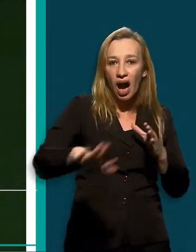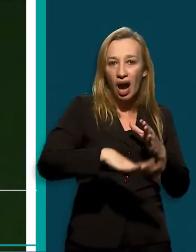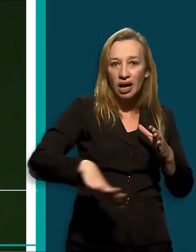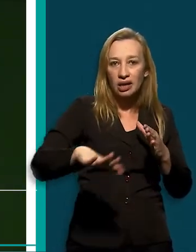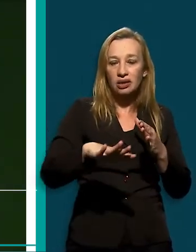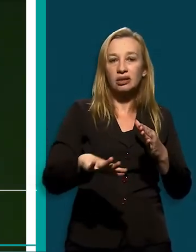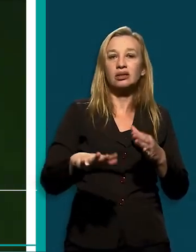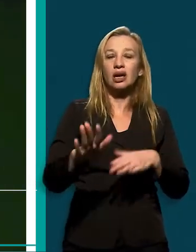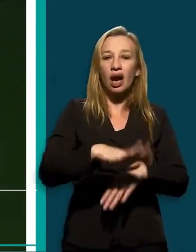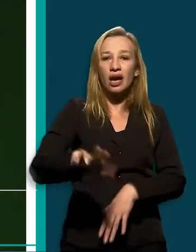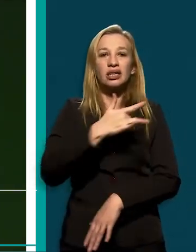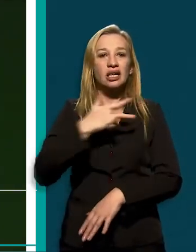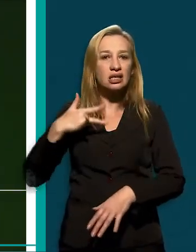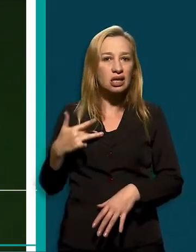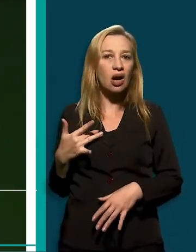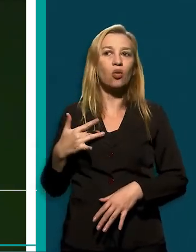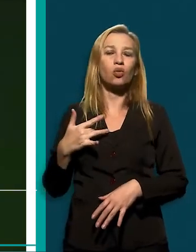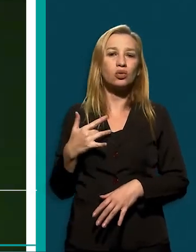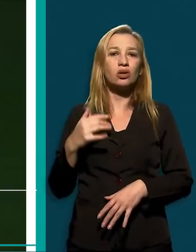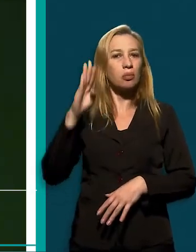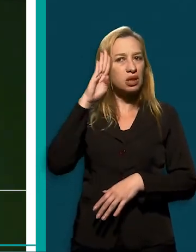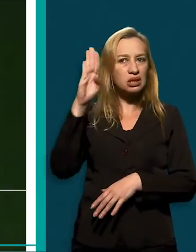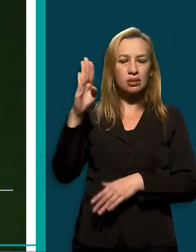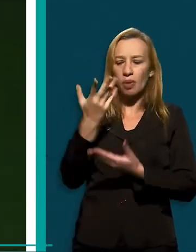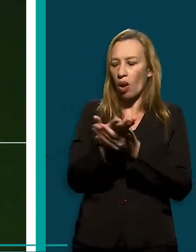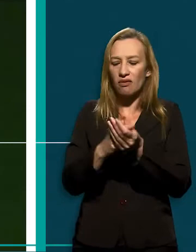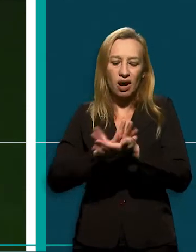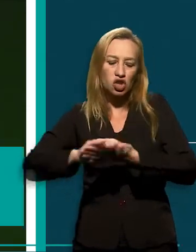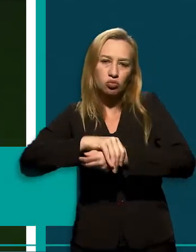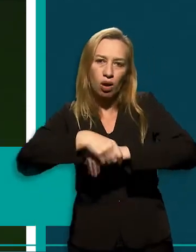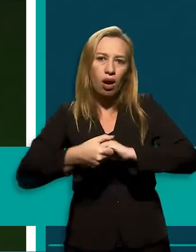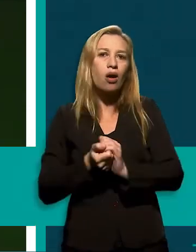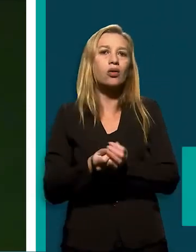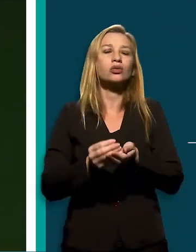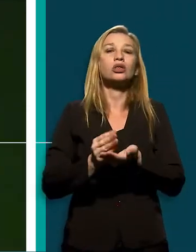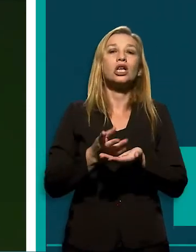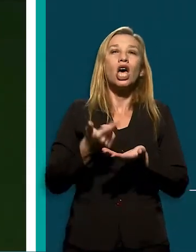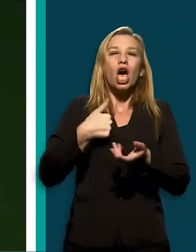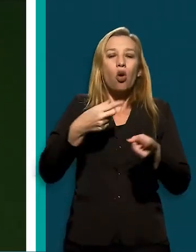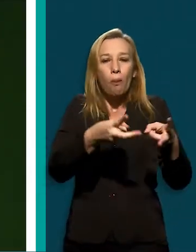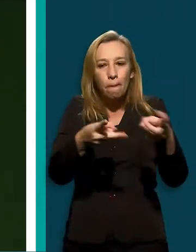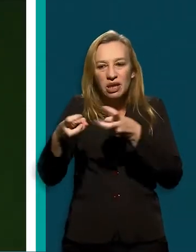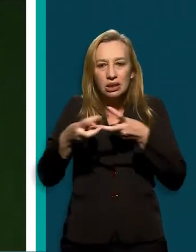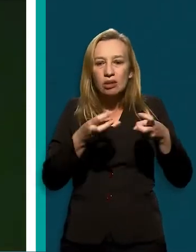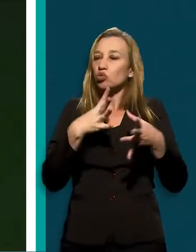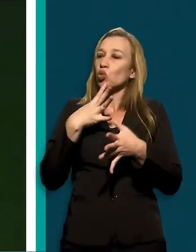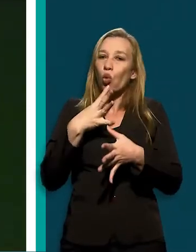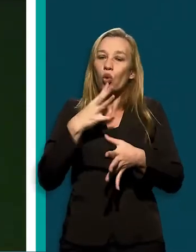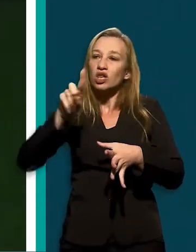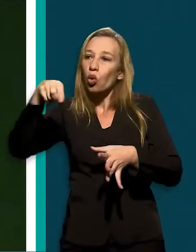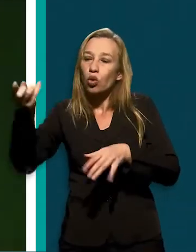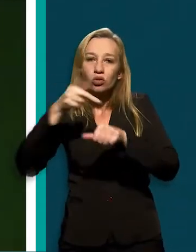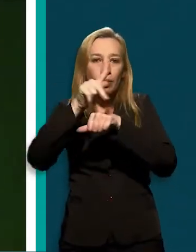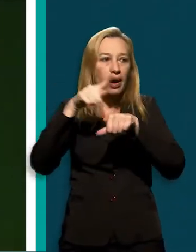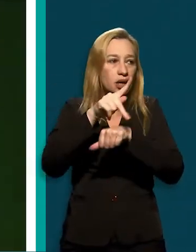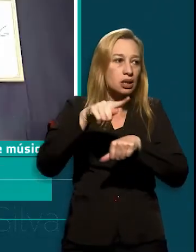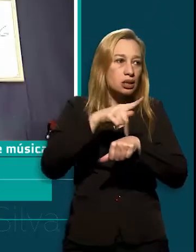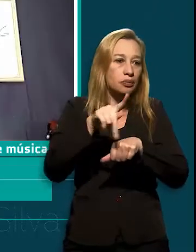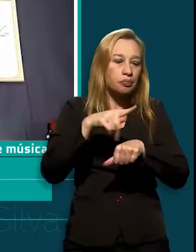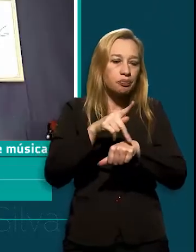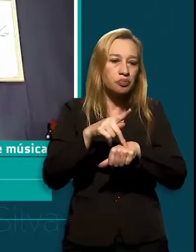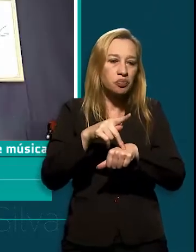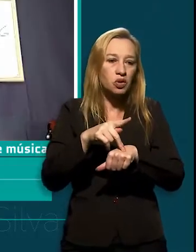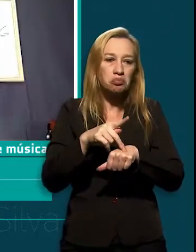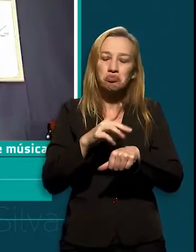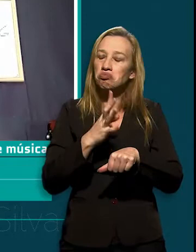a área da saúde, então a gente já tinha isso, inclusive a gente tem na nossa aula, mas eu percebo, eu não conheço outro país,